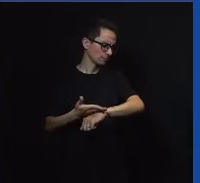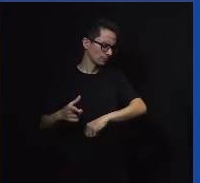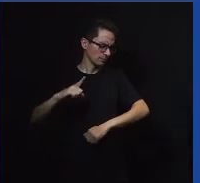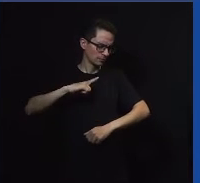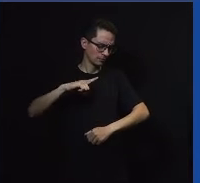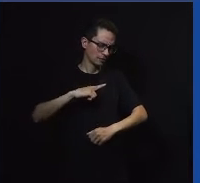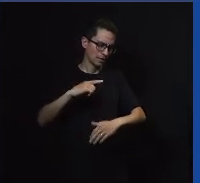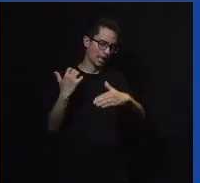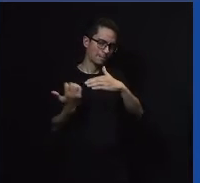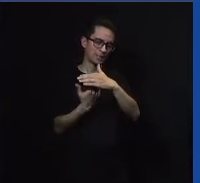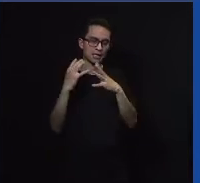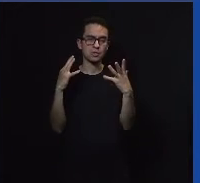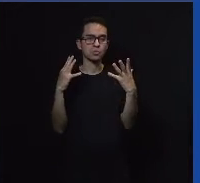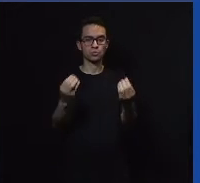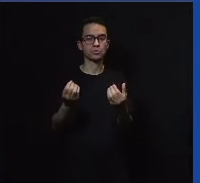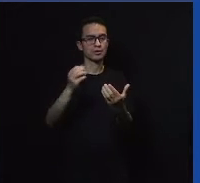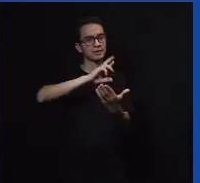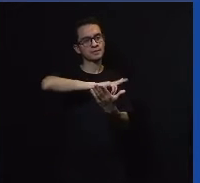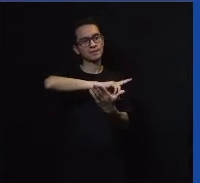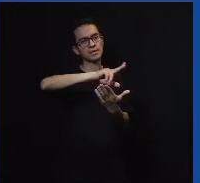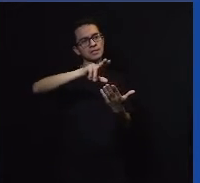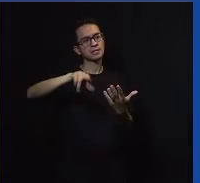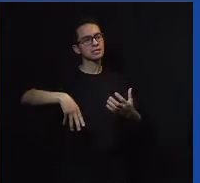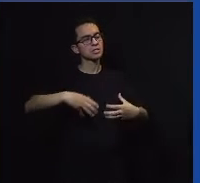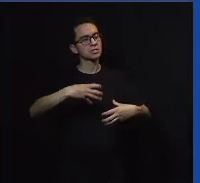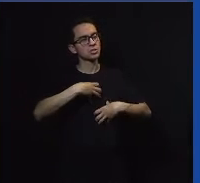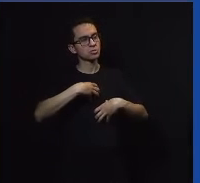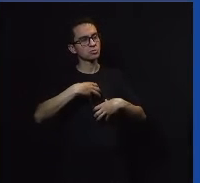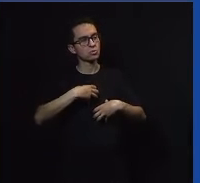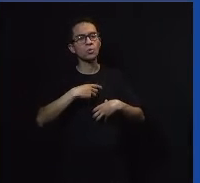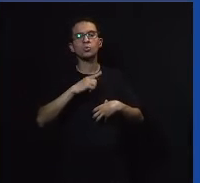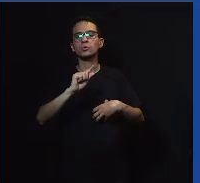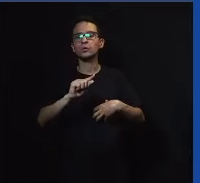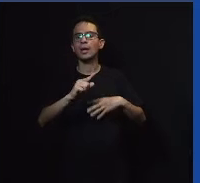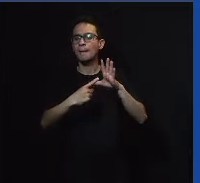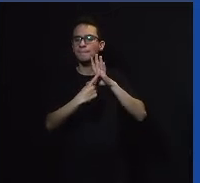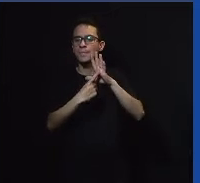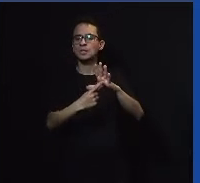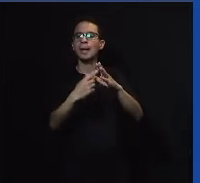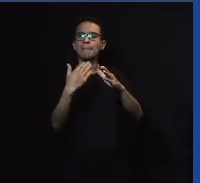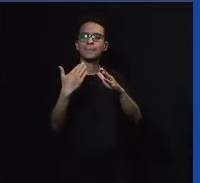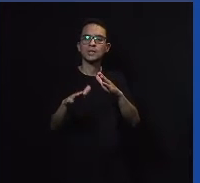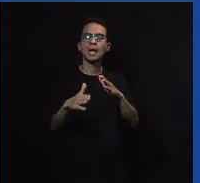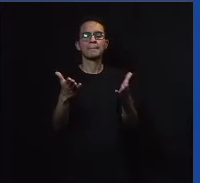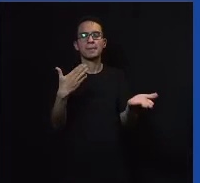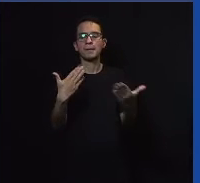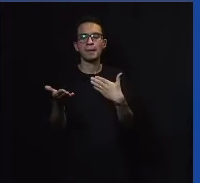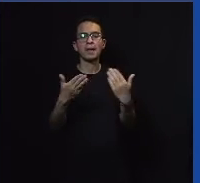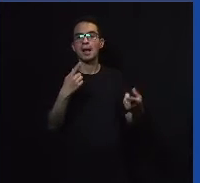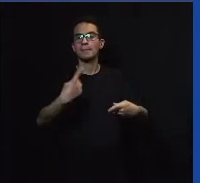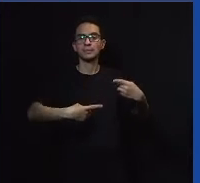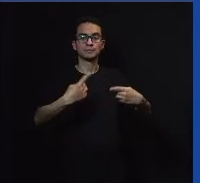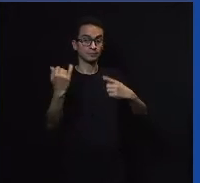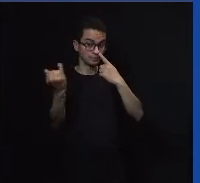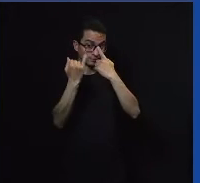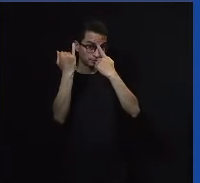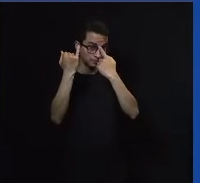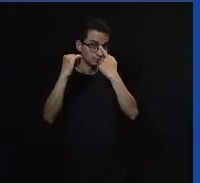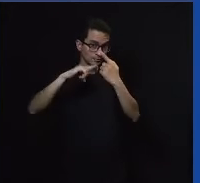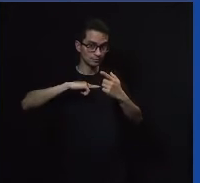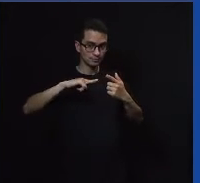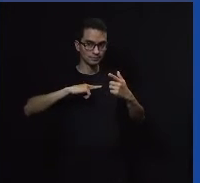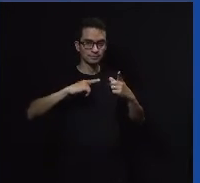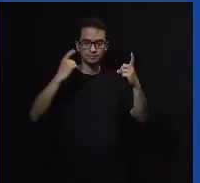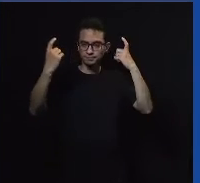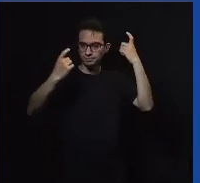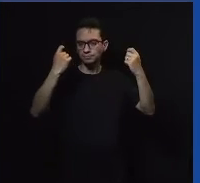aqui, que foram as diversas formas diferentes de tentar passar essa mensagem de que a política é algo importante, que você tem que se